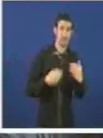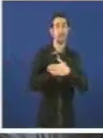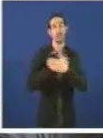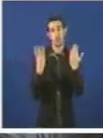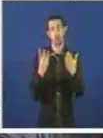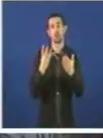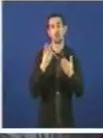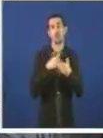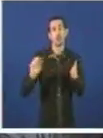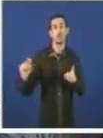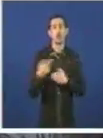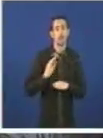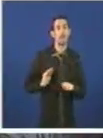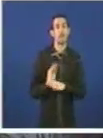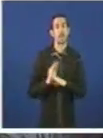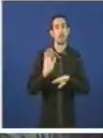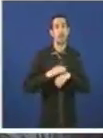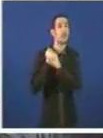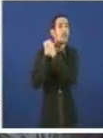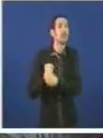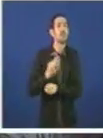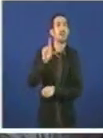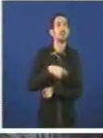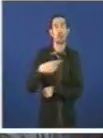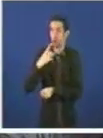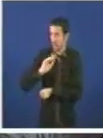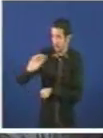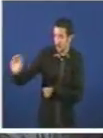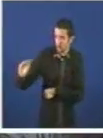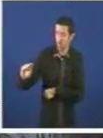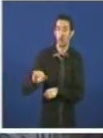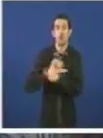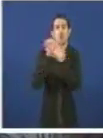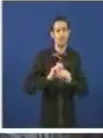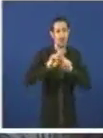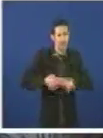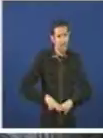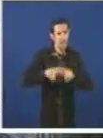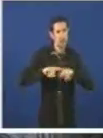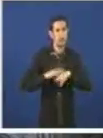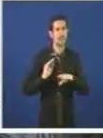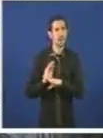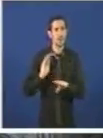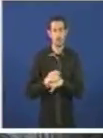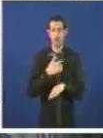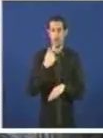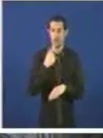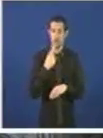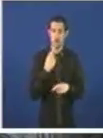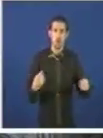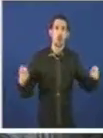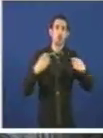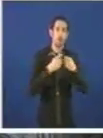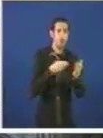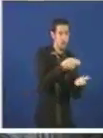euros no financiamento da dependencia? Ese é a revisión do modelo de financiamento? Pasar por aumentar o copago, por aumentar